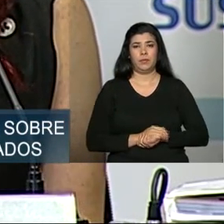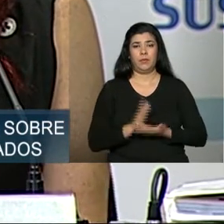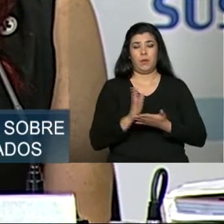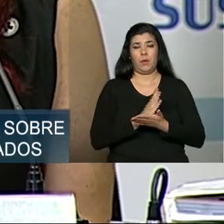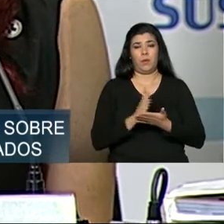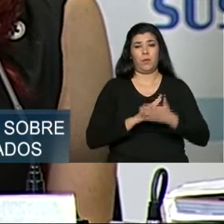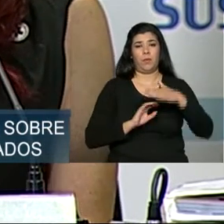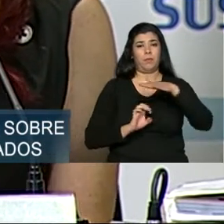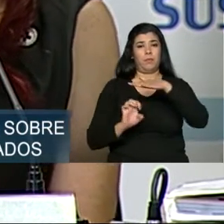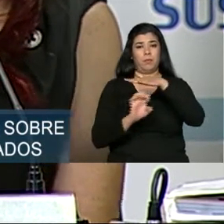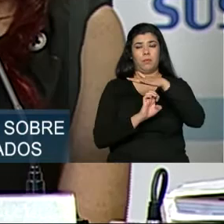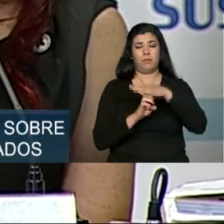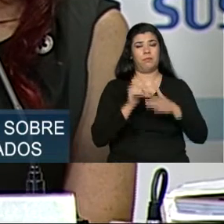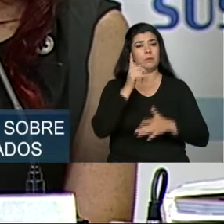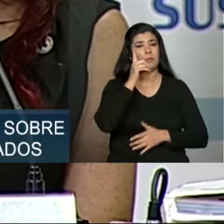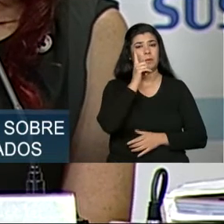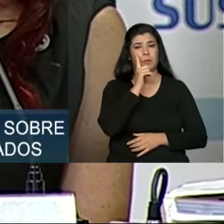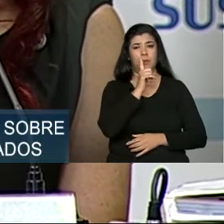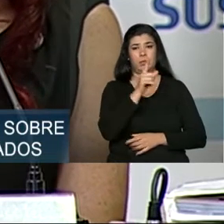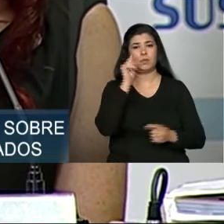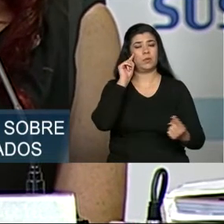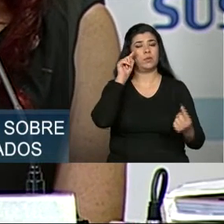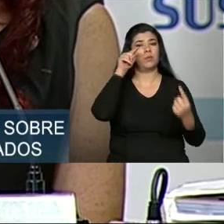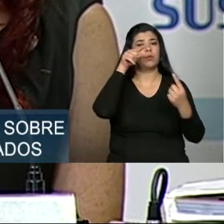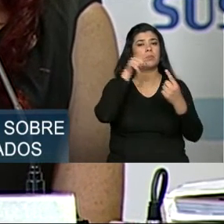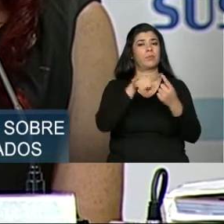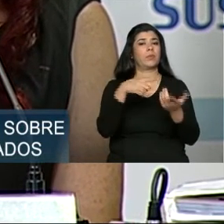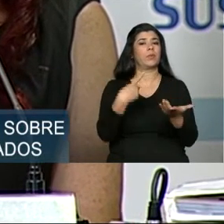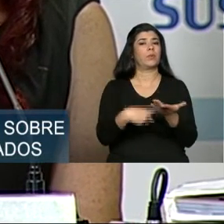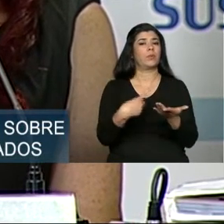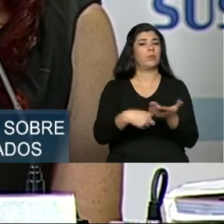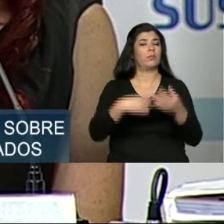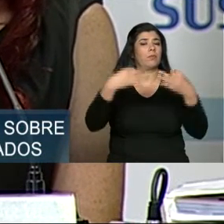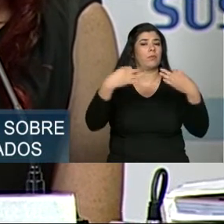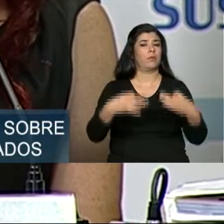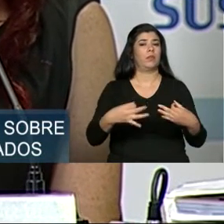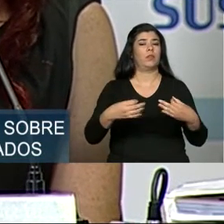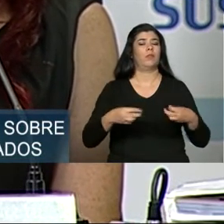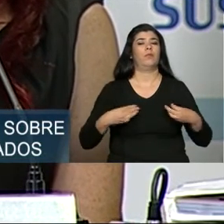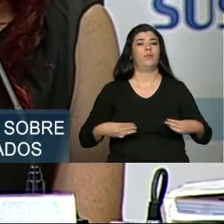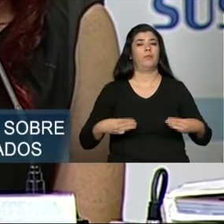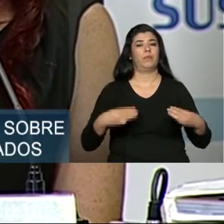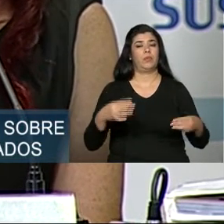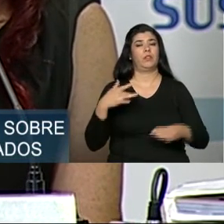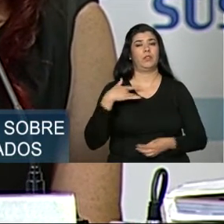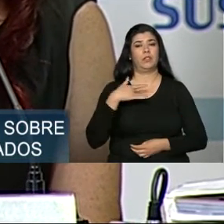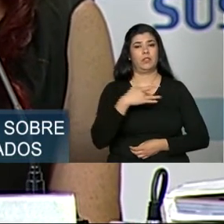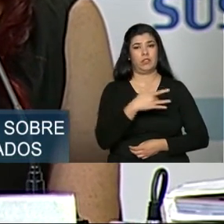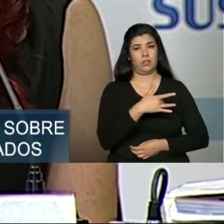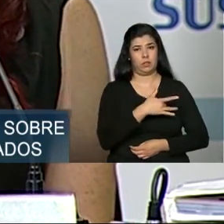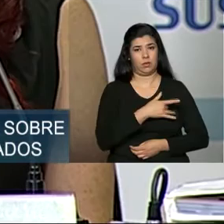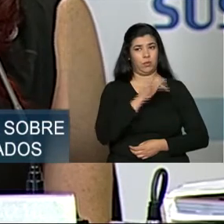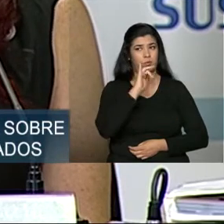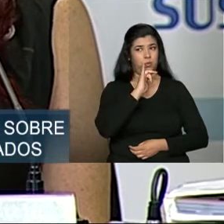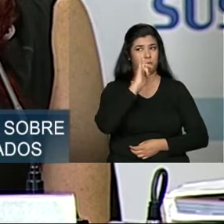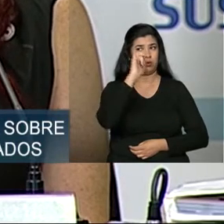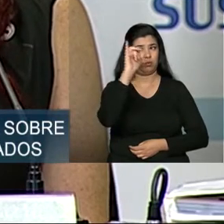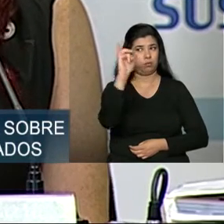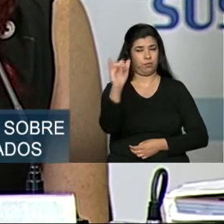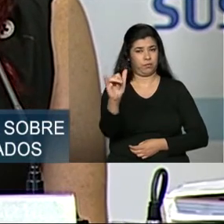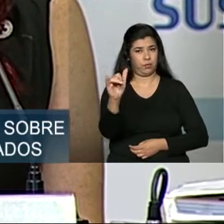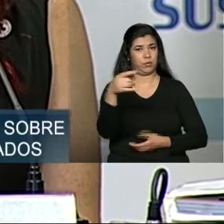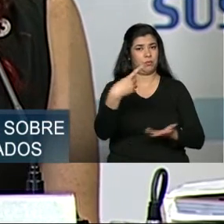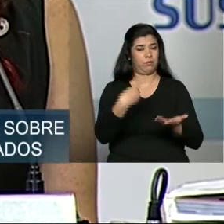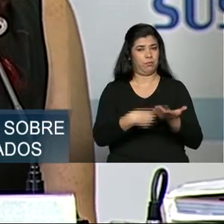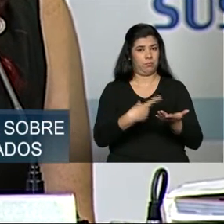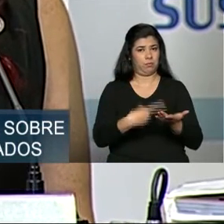empresas que não alcançaram as metas pactuadas, o Ministério da Saúde enviou, notificou, e